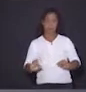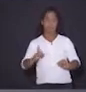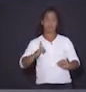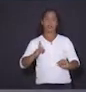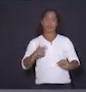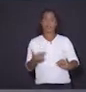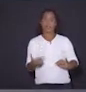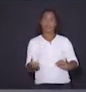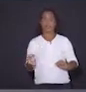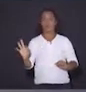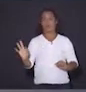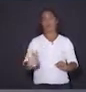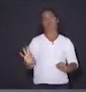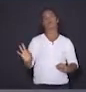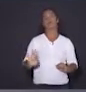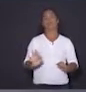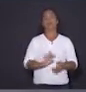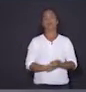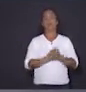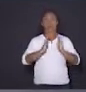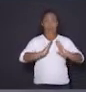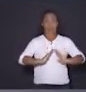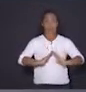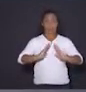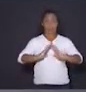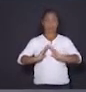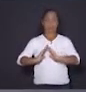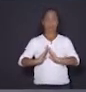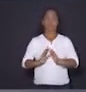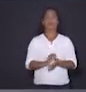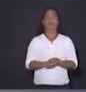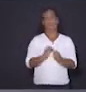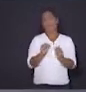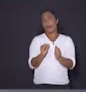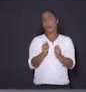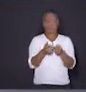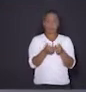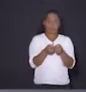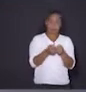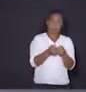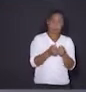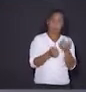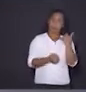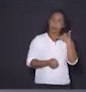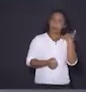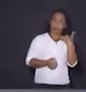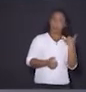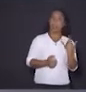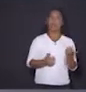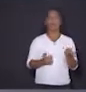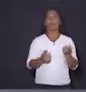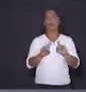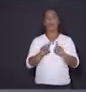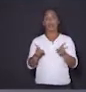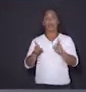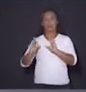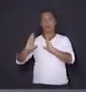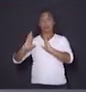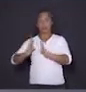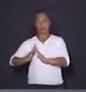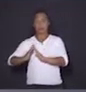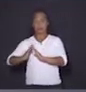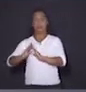internet no seu domicílio podem ter acesso pelo celular mas por certo ea gente vai ver mais pra frente